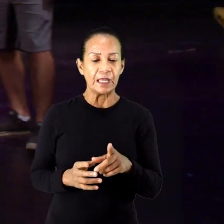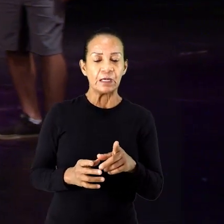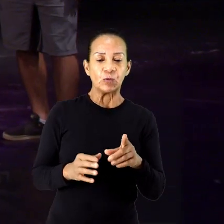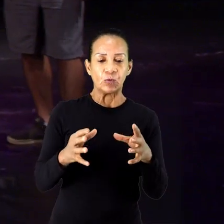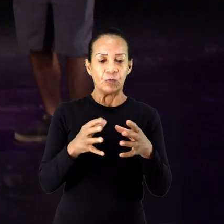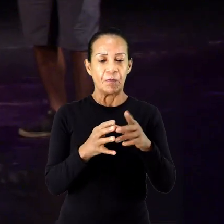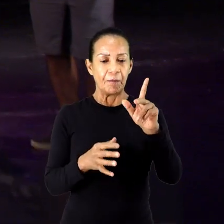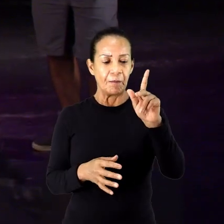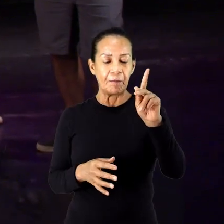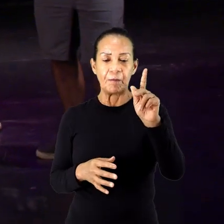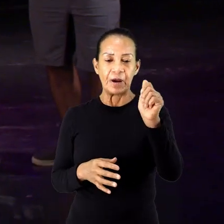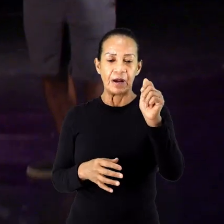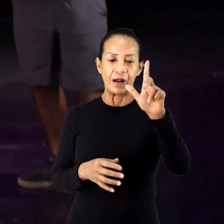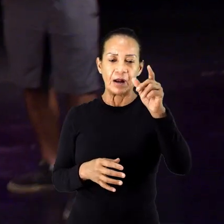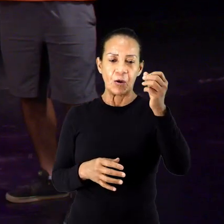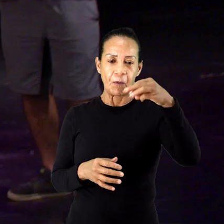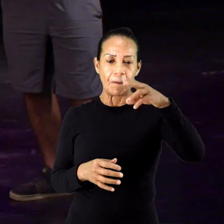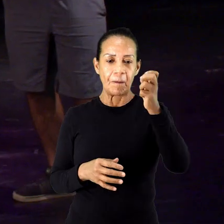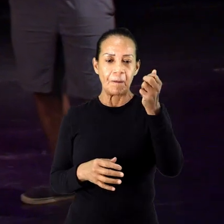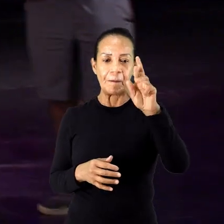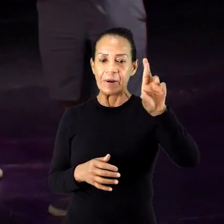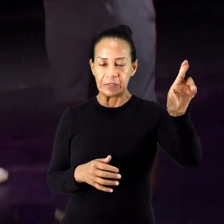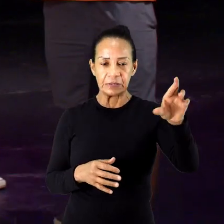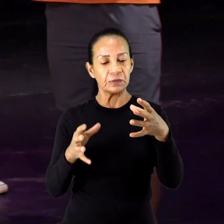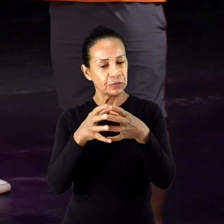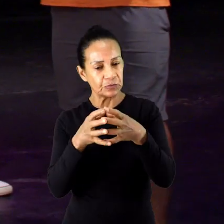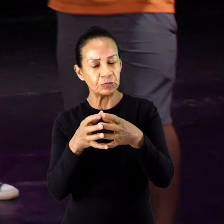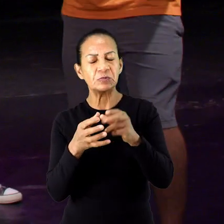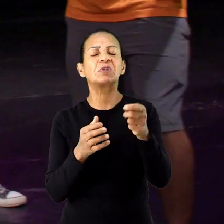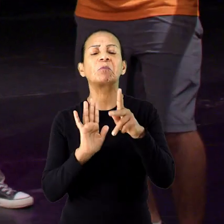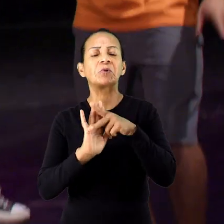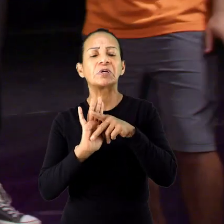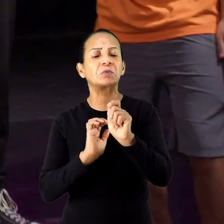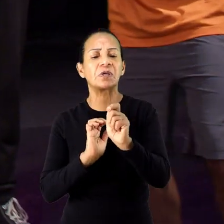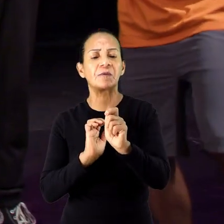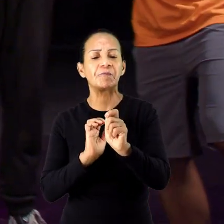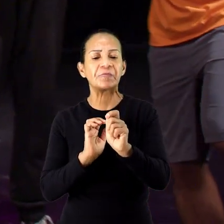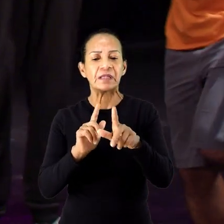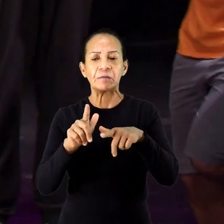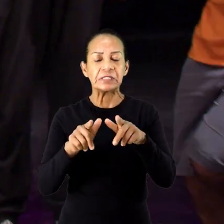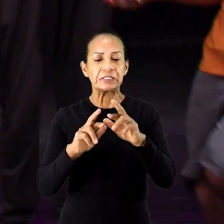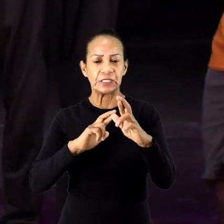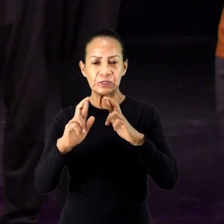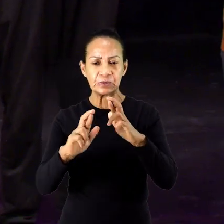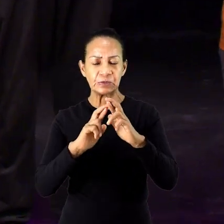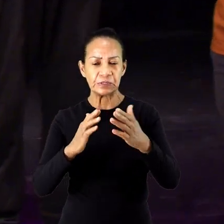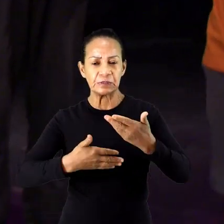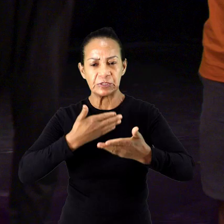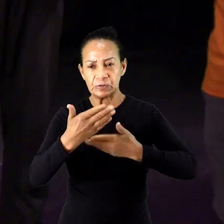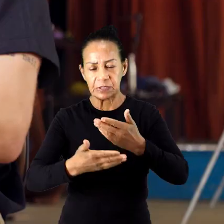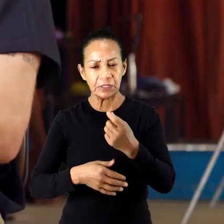O Paulo Lombardi é um grupo que ele vem através do projeto de circo social. O que é um projeto de circo social? É um projeto onde trabalhar as